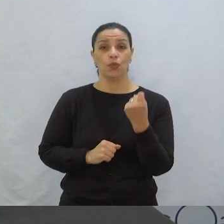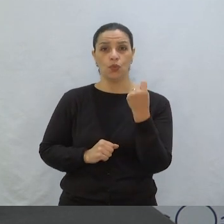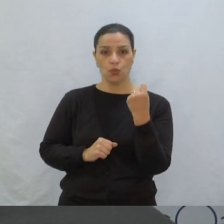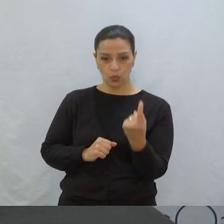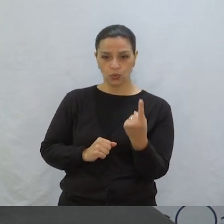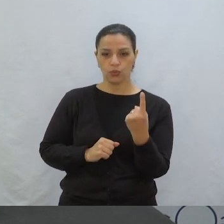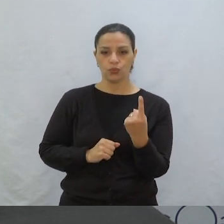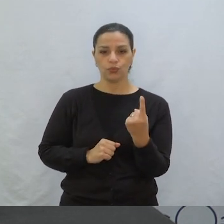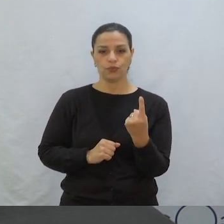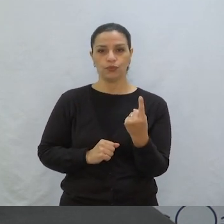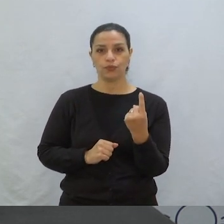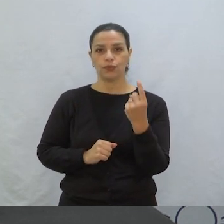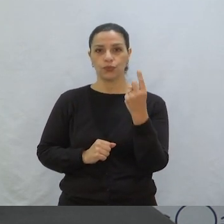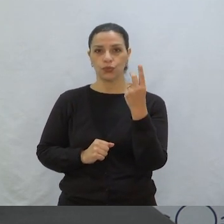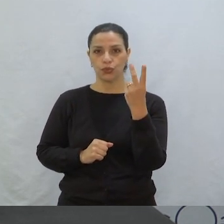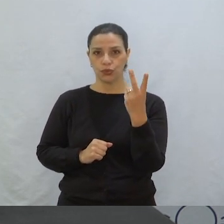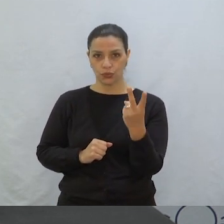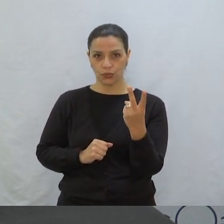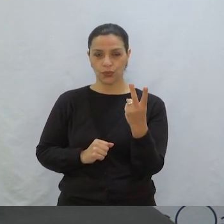agora?